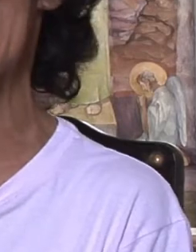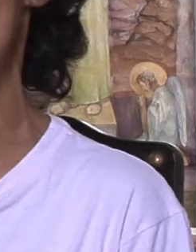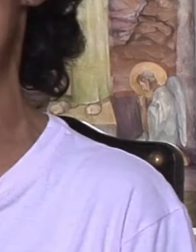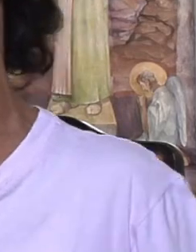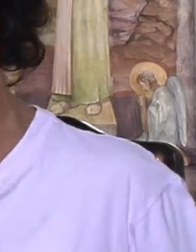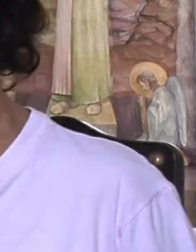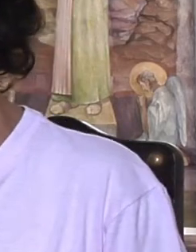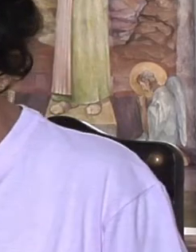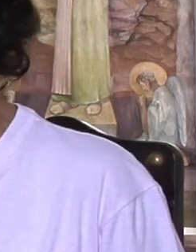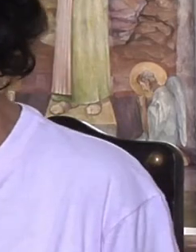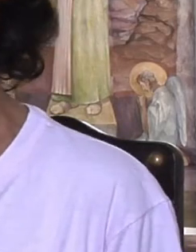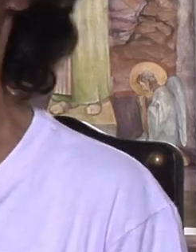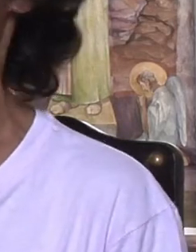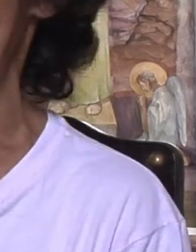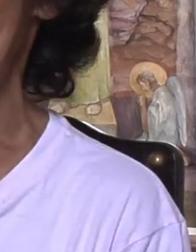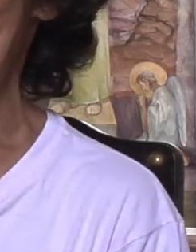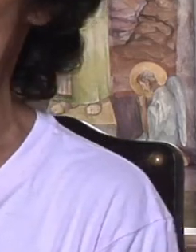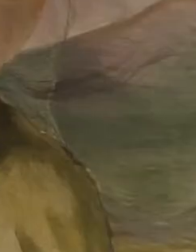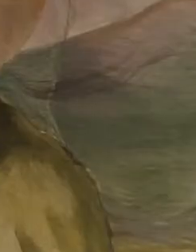José Operário para sempre.